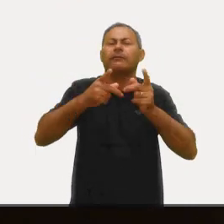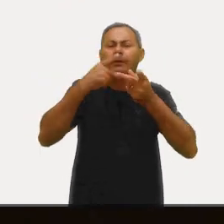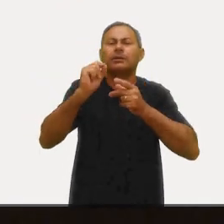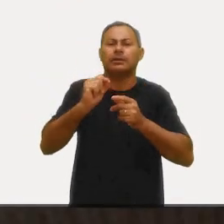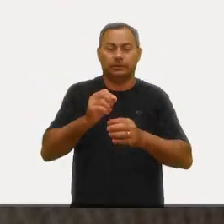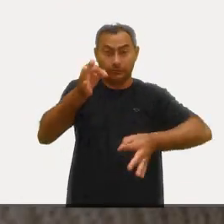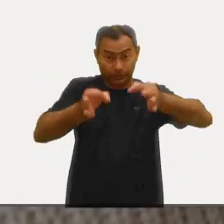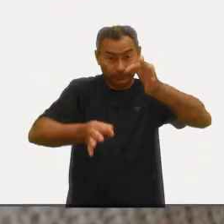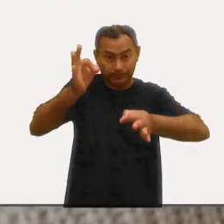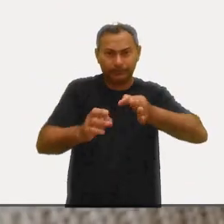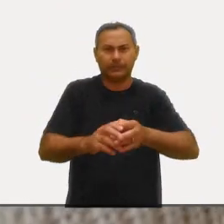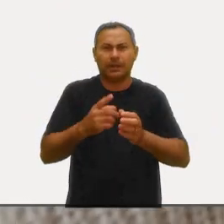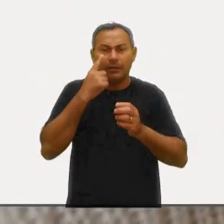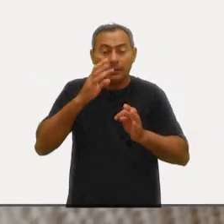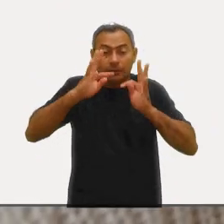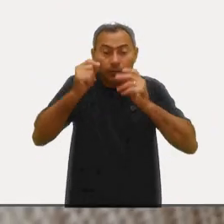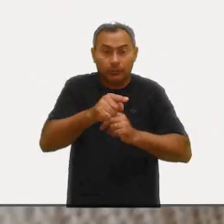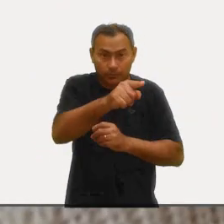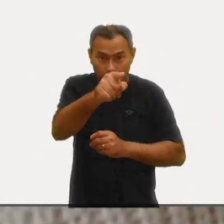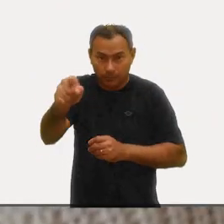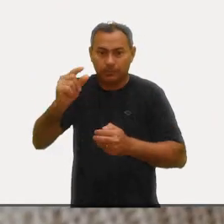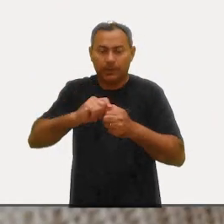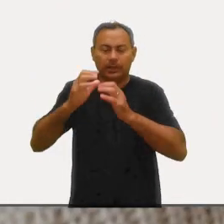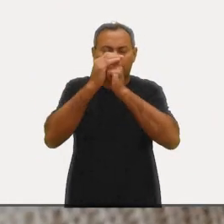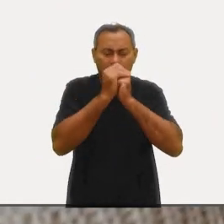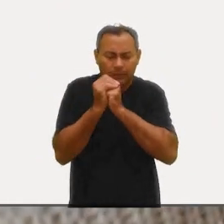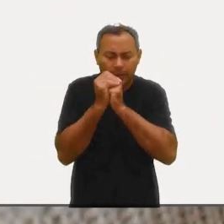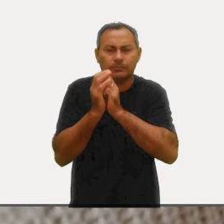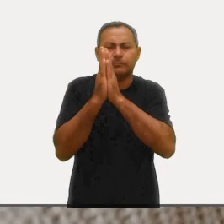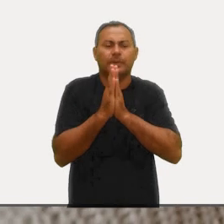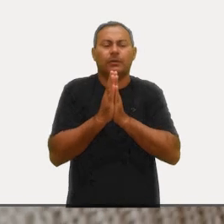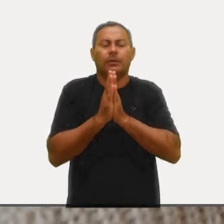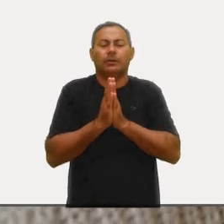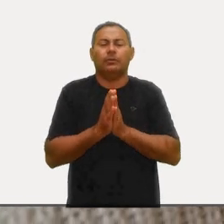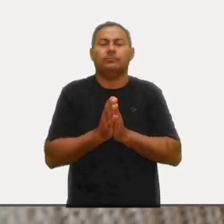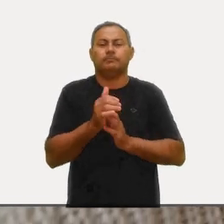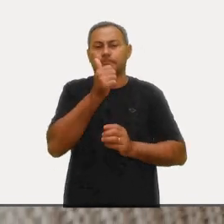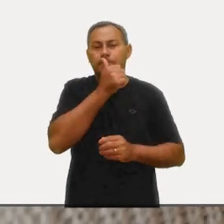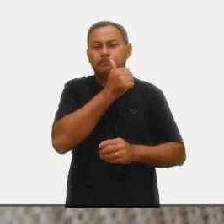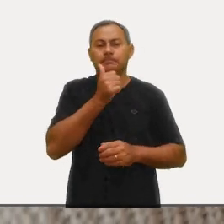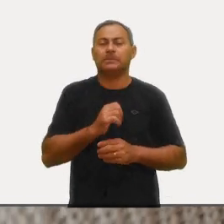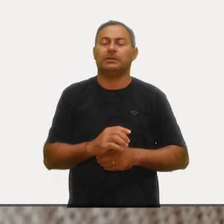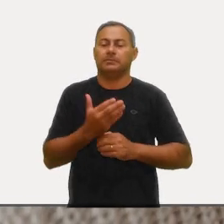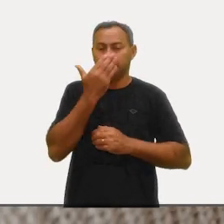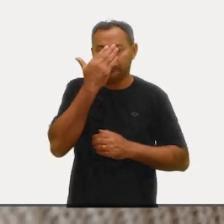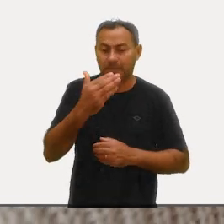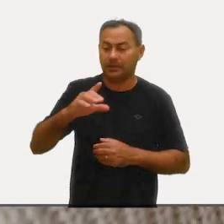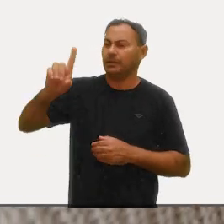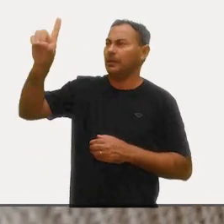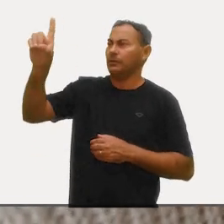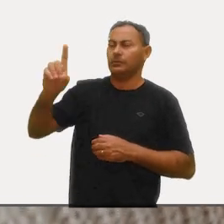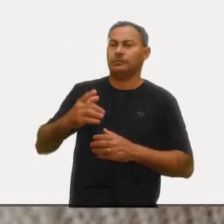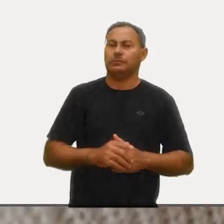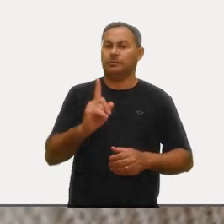de justiça. Certifique-se de que tudo que você faz em adoração e mordomia, oração e jejum, esteja diante